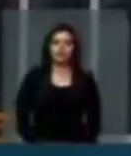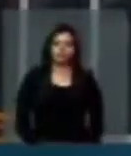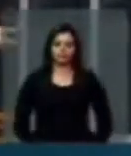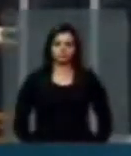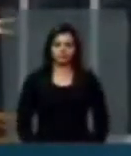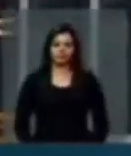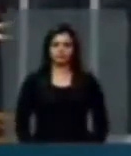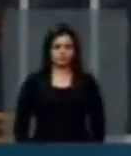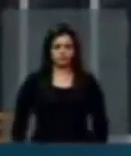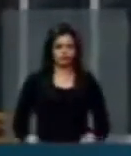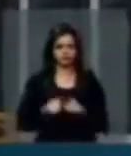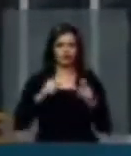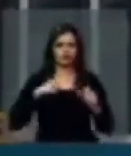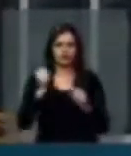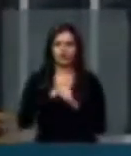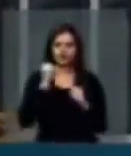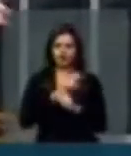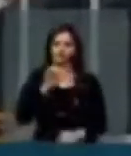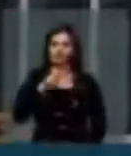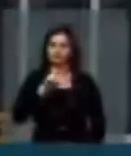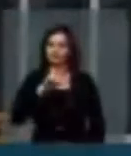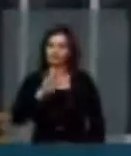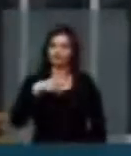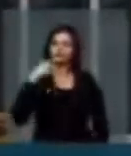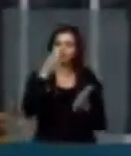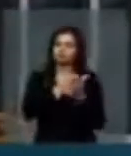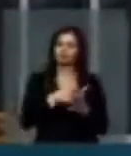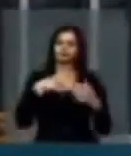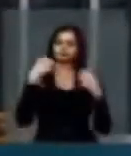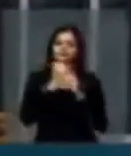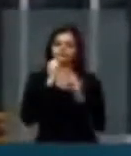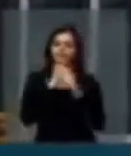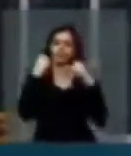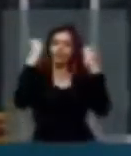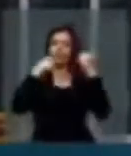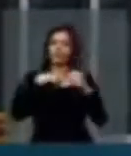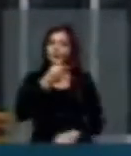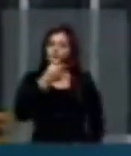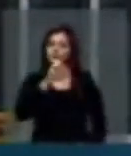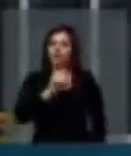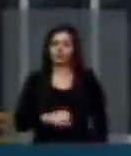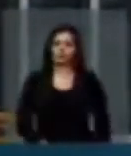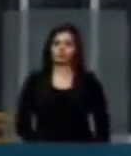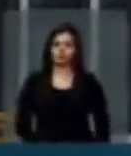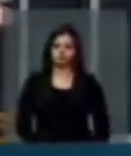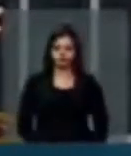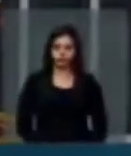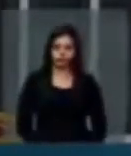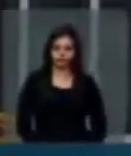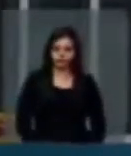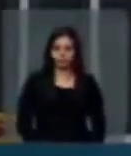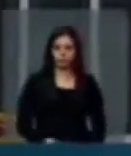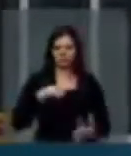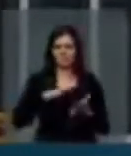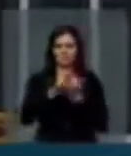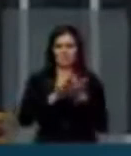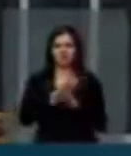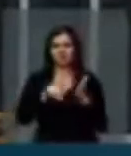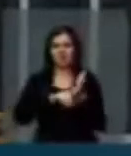que constroem obras para o DENIT, bancando a campanha de 2010. E é isso que nós estamos vendo. Ao invés de investigar, ao